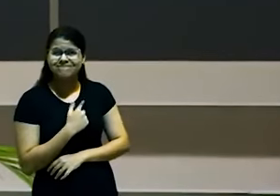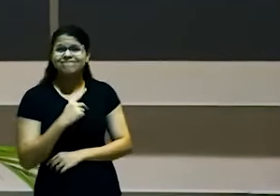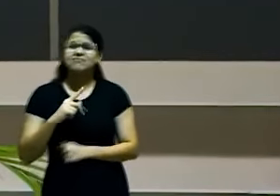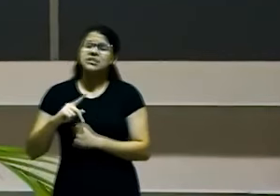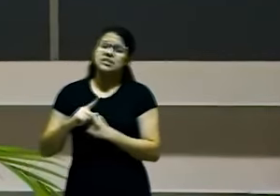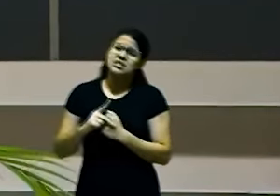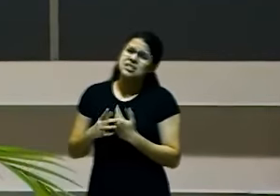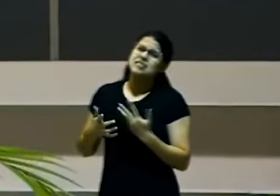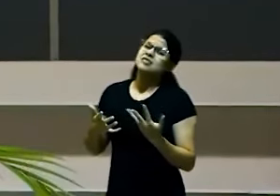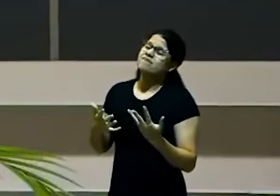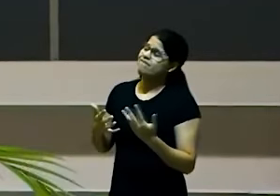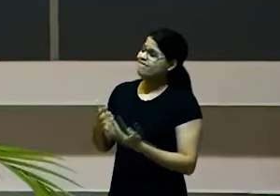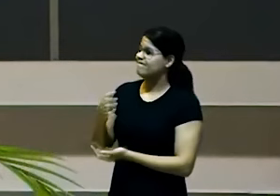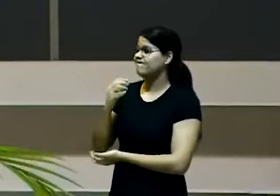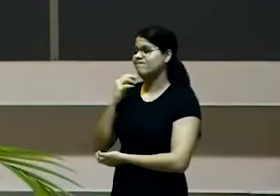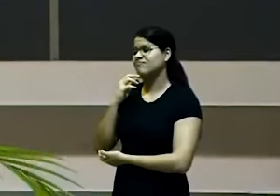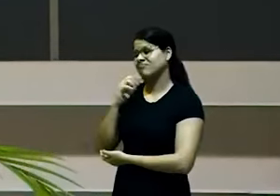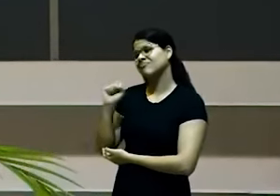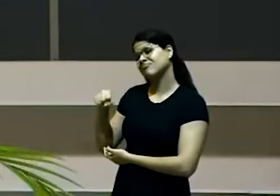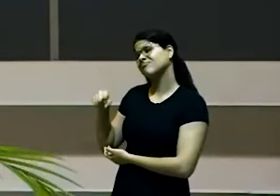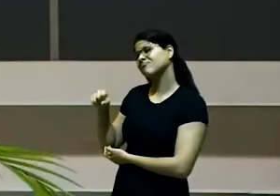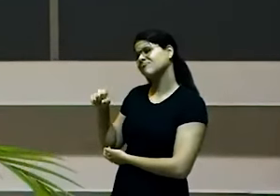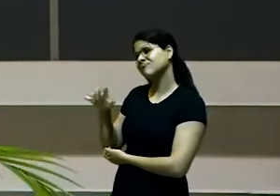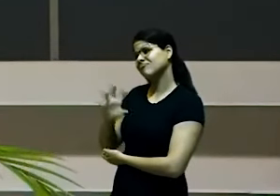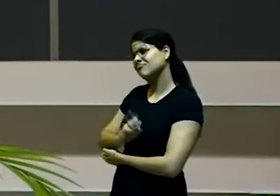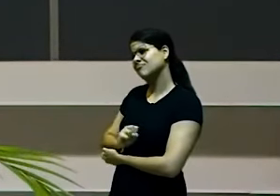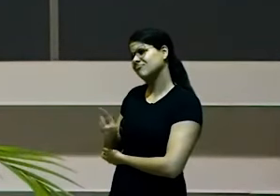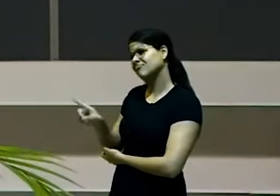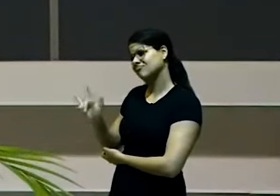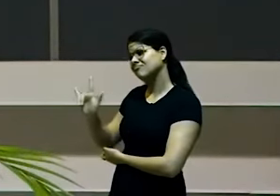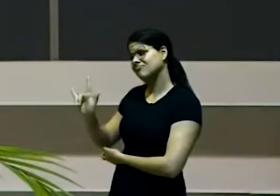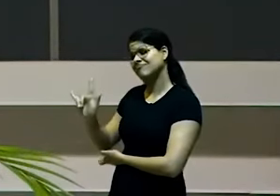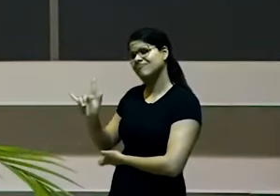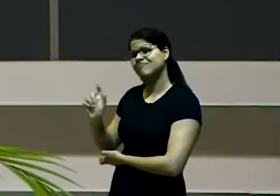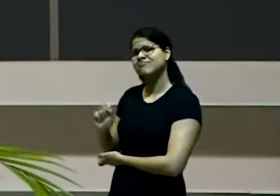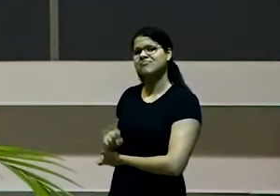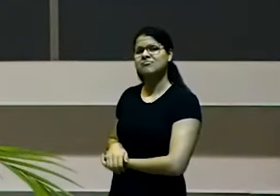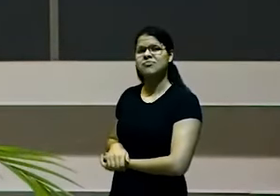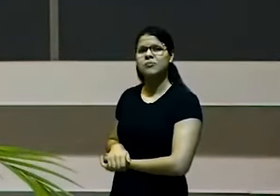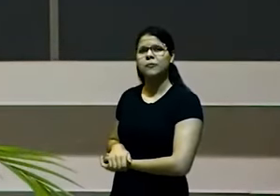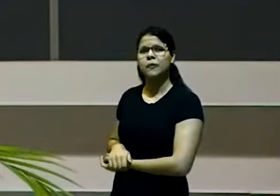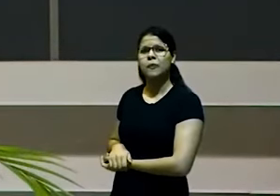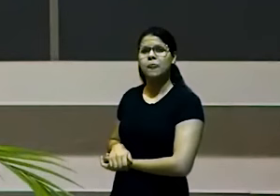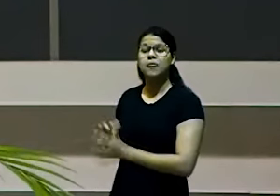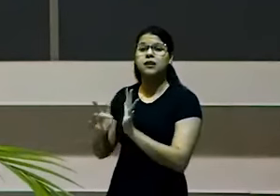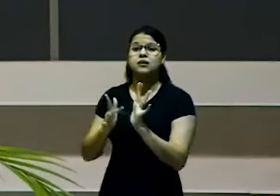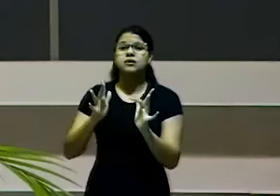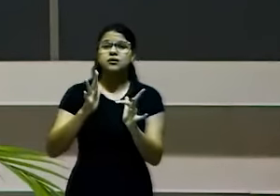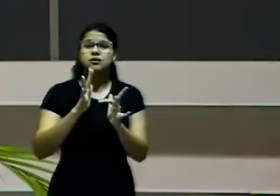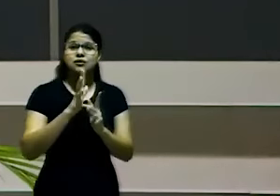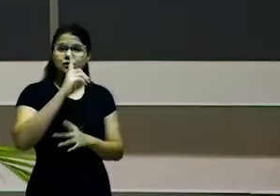diz assim Senhor eu te amo Então apenta as